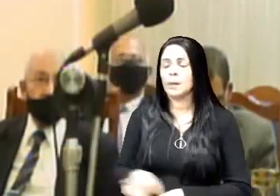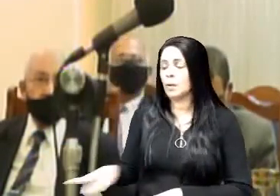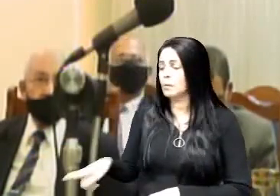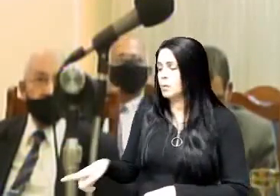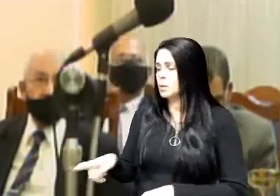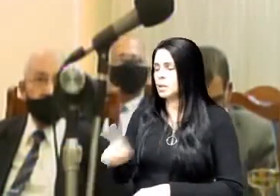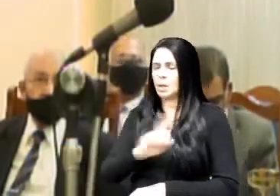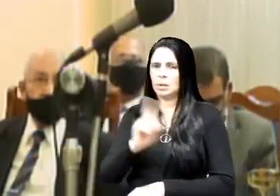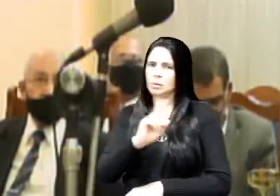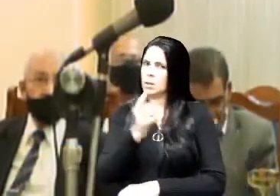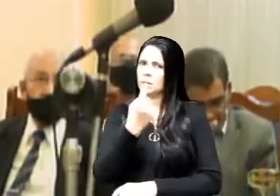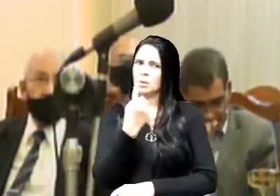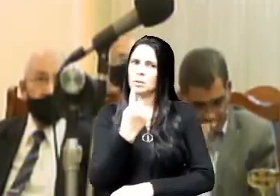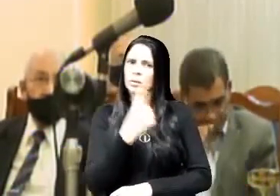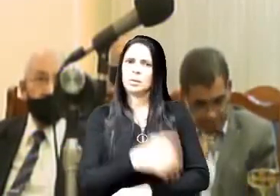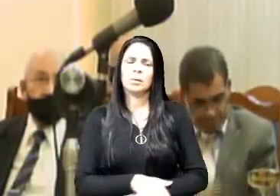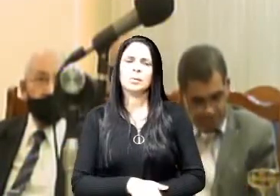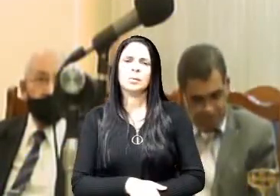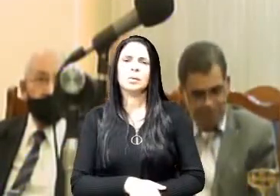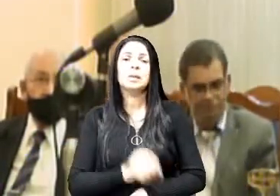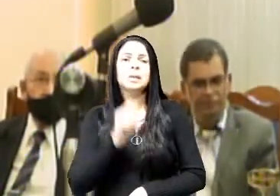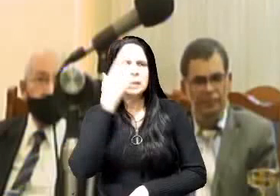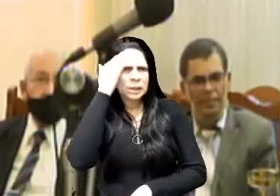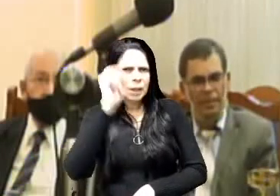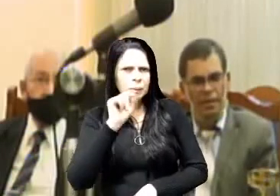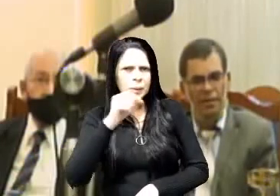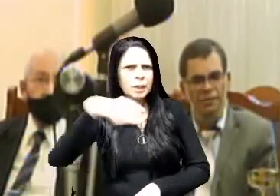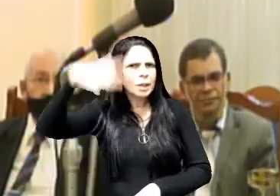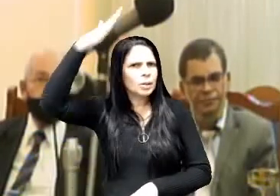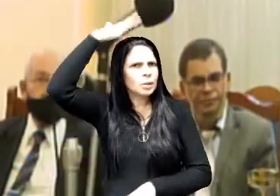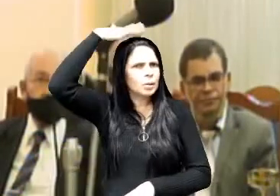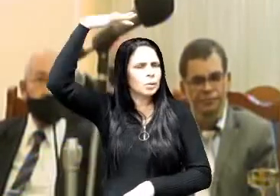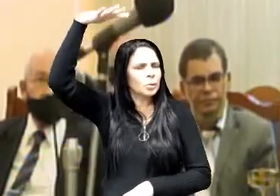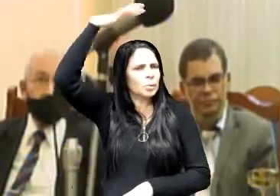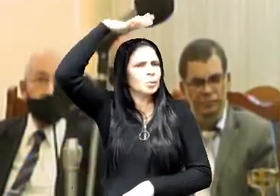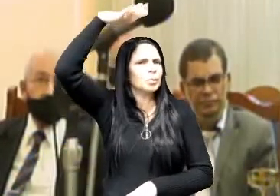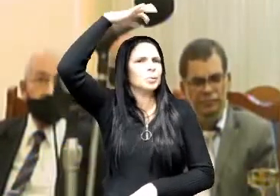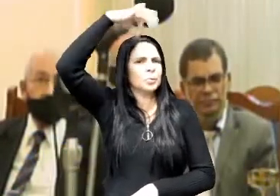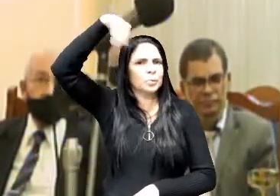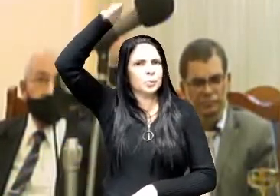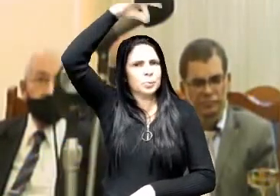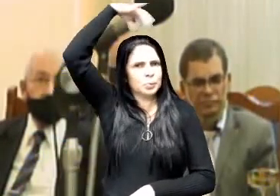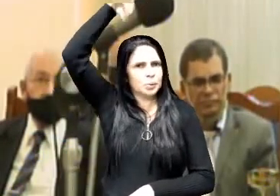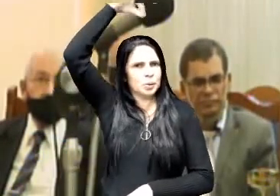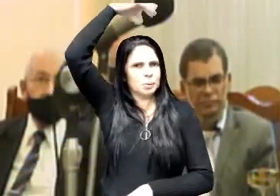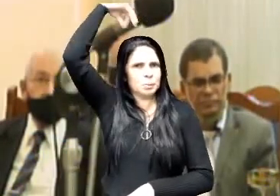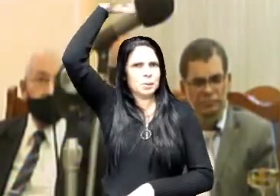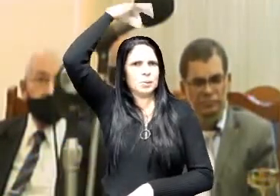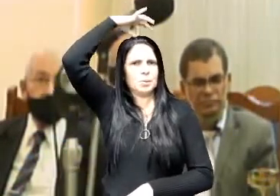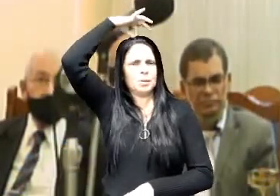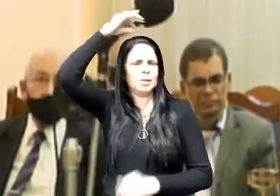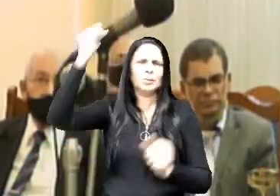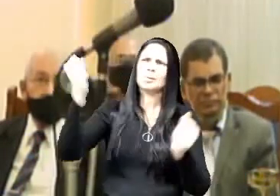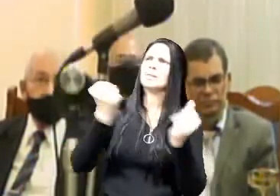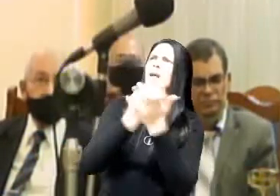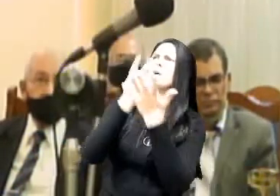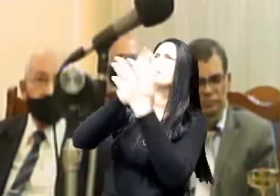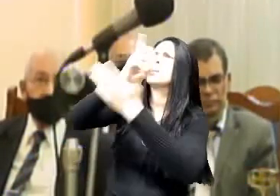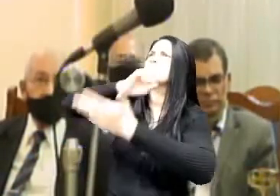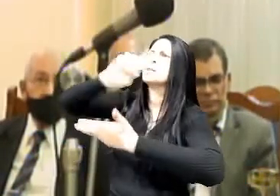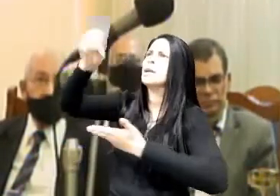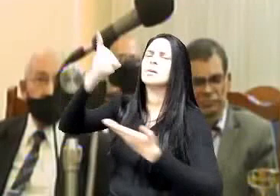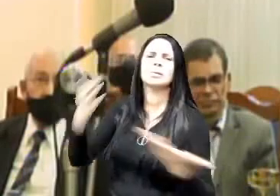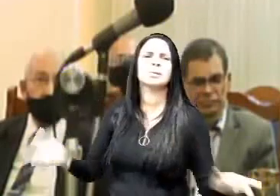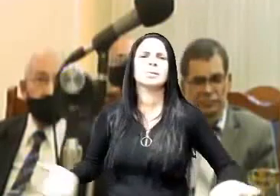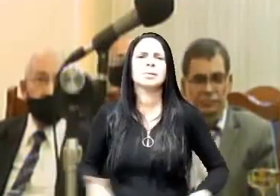só. Sabe quem está sobrevoando a sua cabeça? O Espírito Santo da glória de